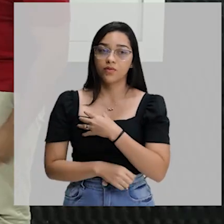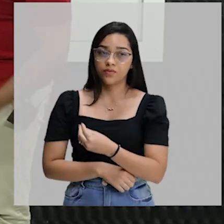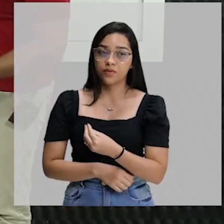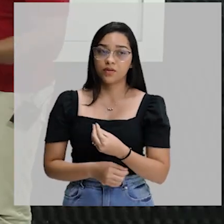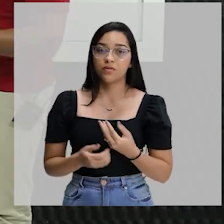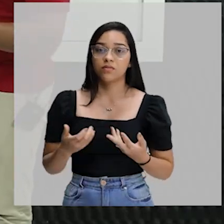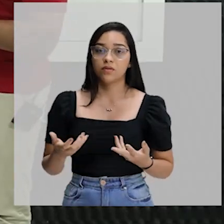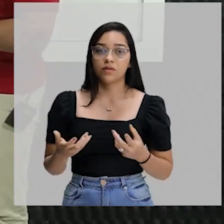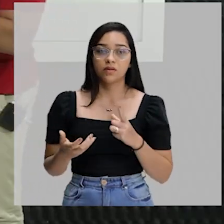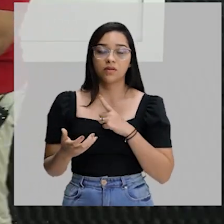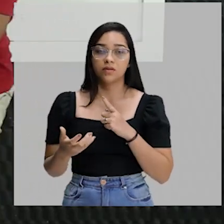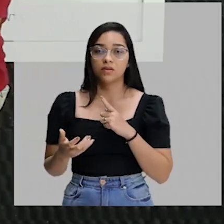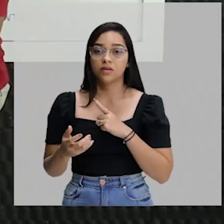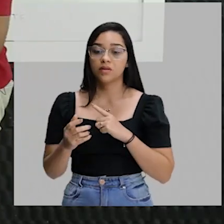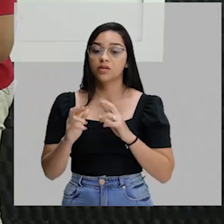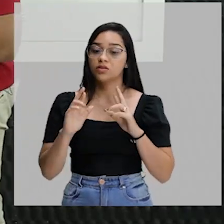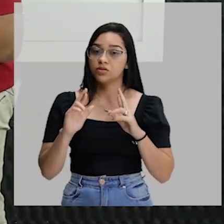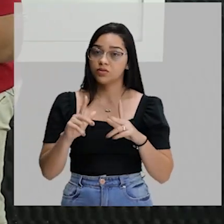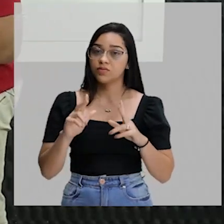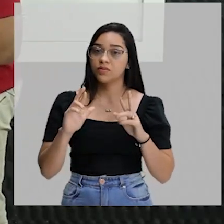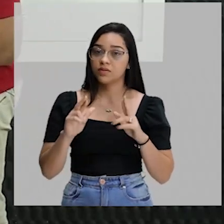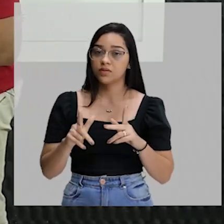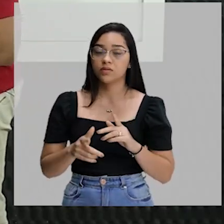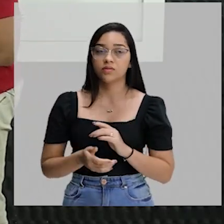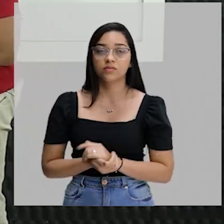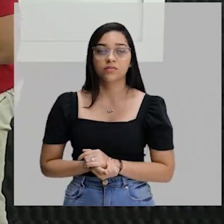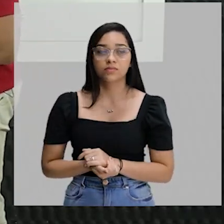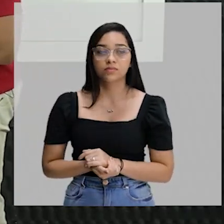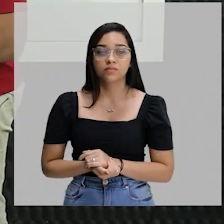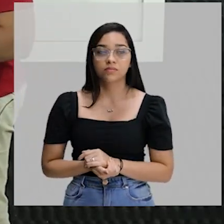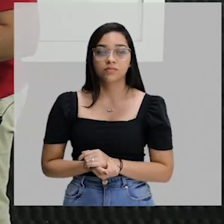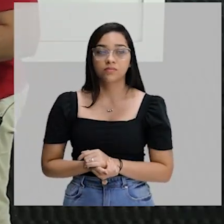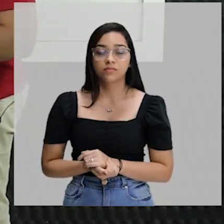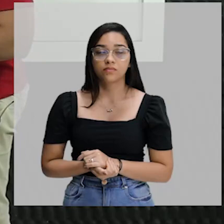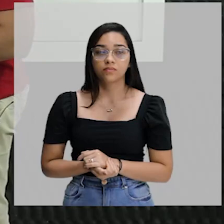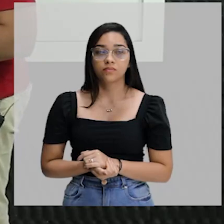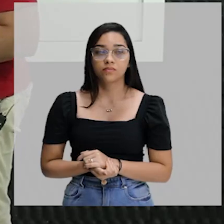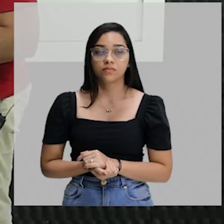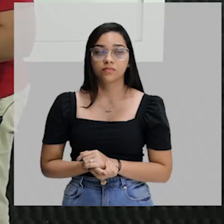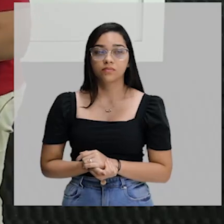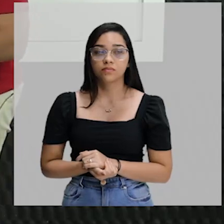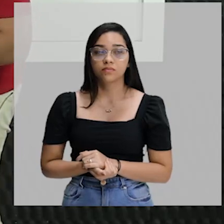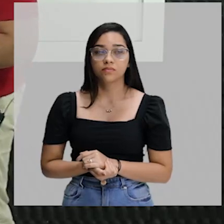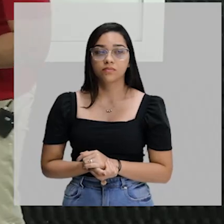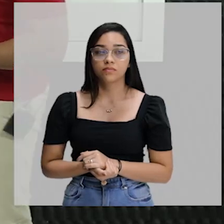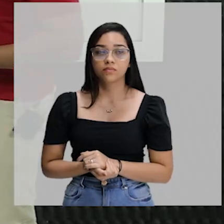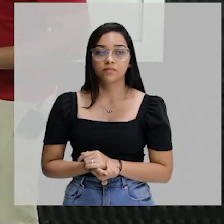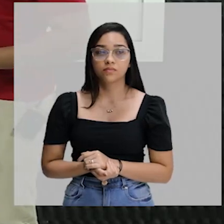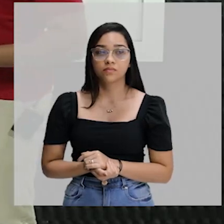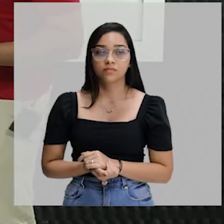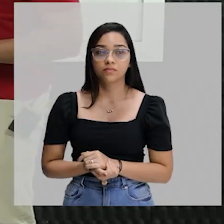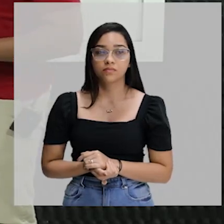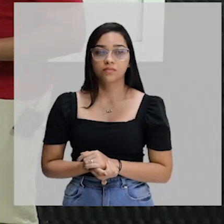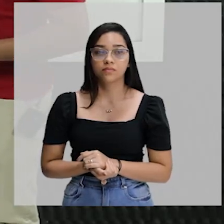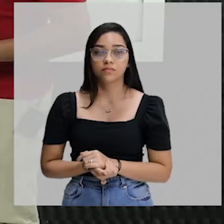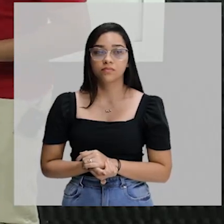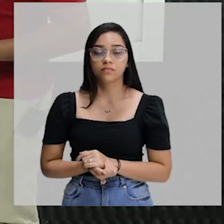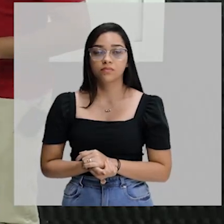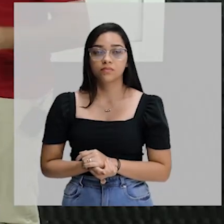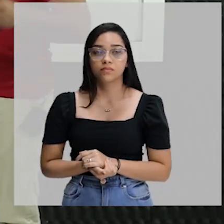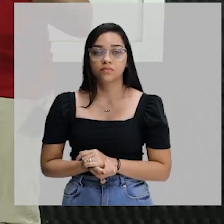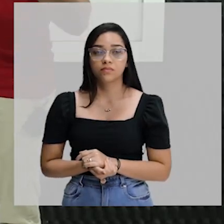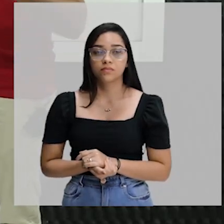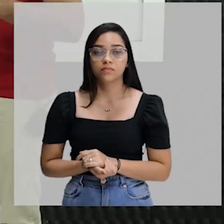nesse caso, totalmente diferente, certo? Olha aqui. Pais iguais gerando uma filha